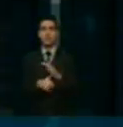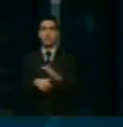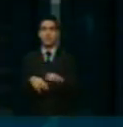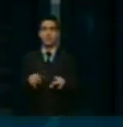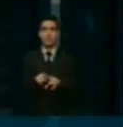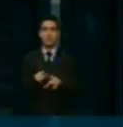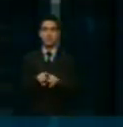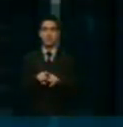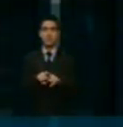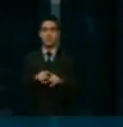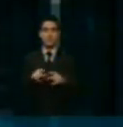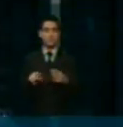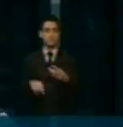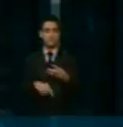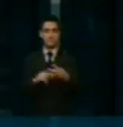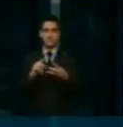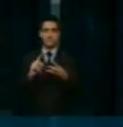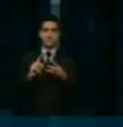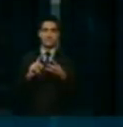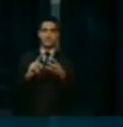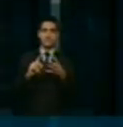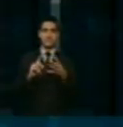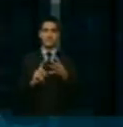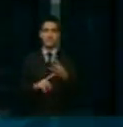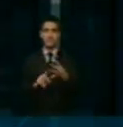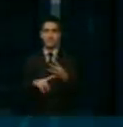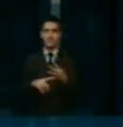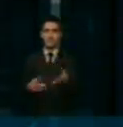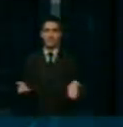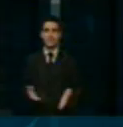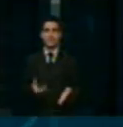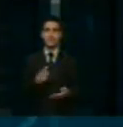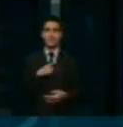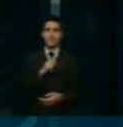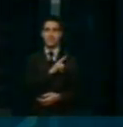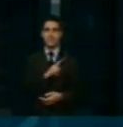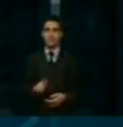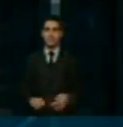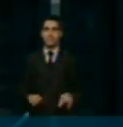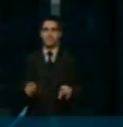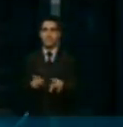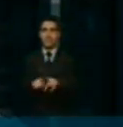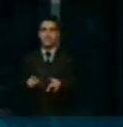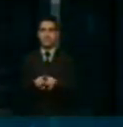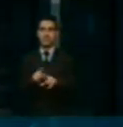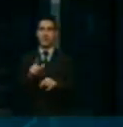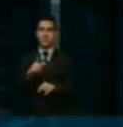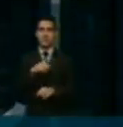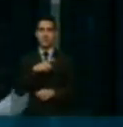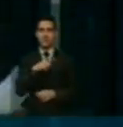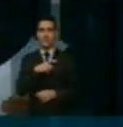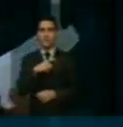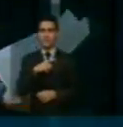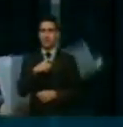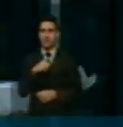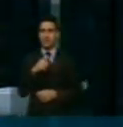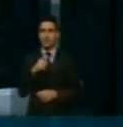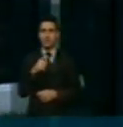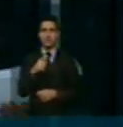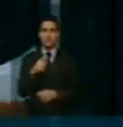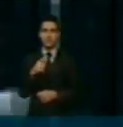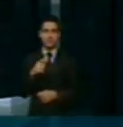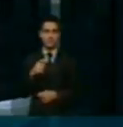acontece hoje em dia. Os perdedores de 64 hoje estão no poder, na busca do seu caminho de um